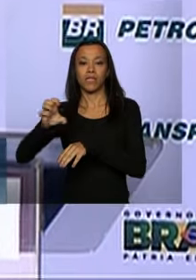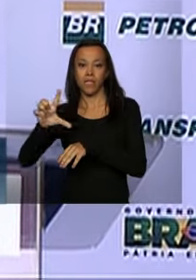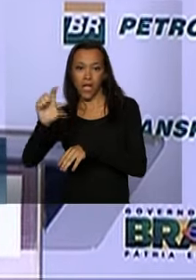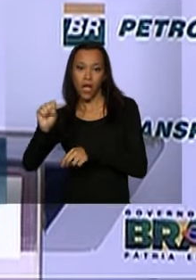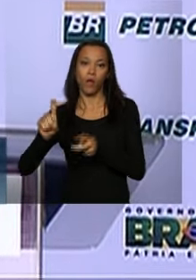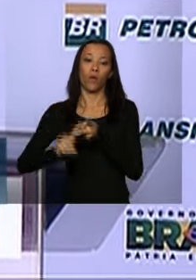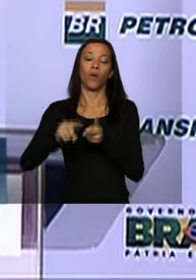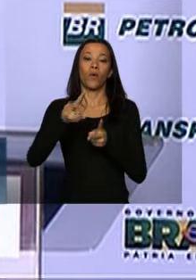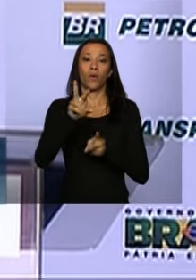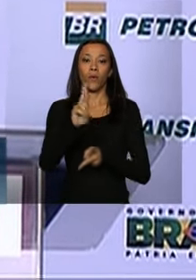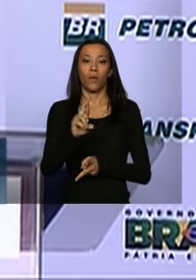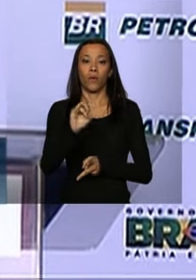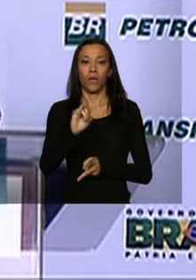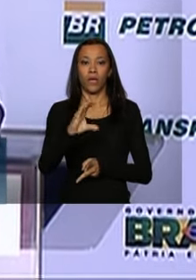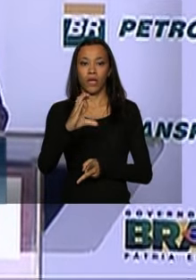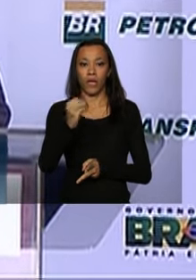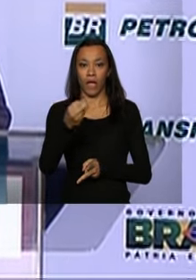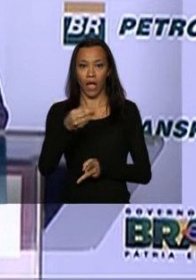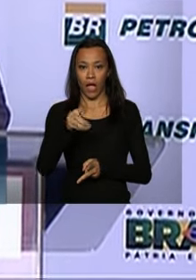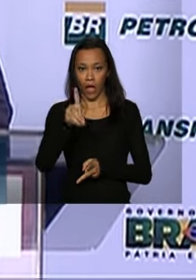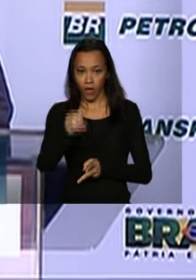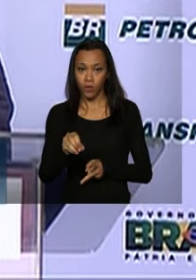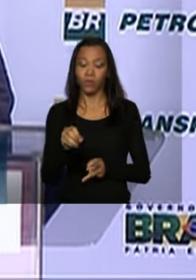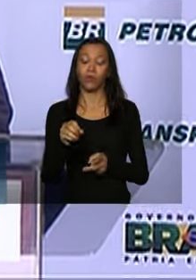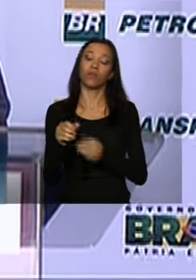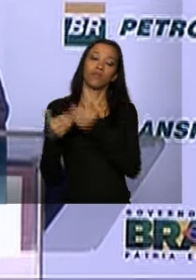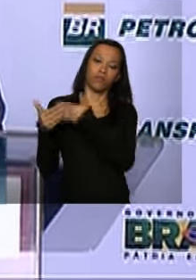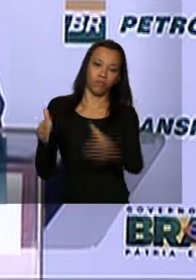Ricardo e a Jay, nosso sócio japonês.